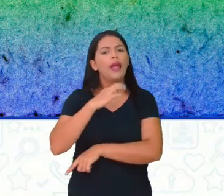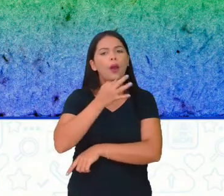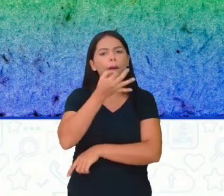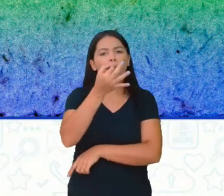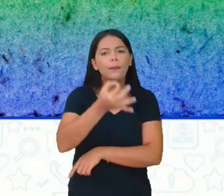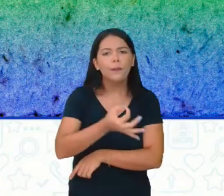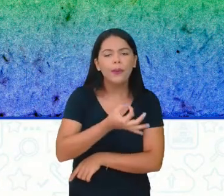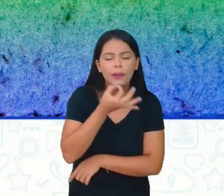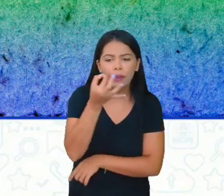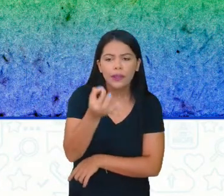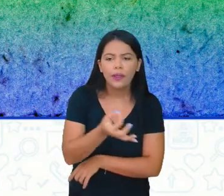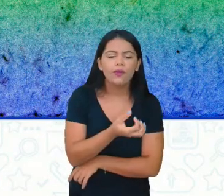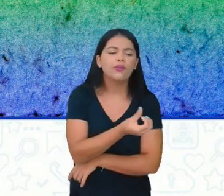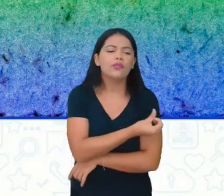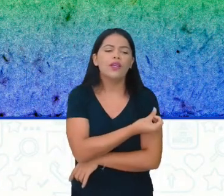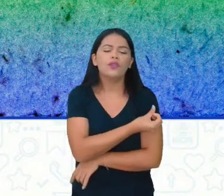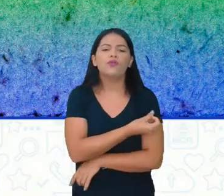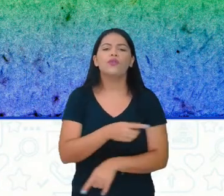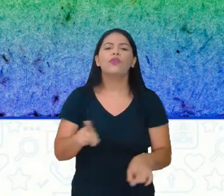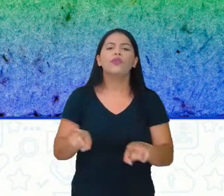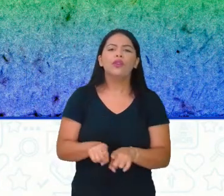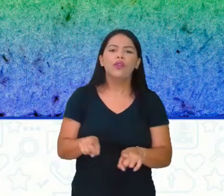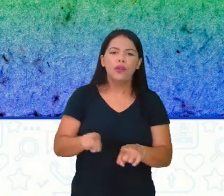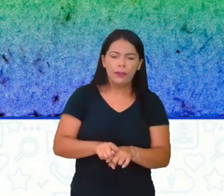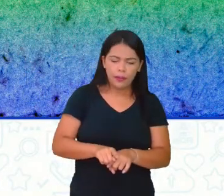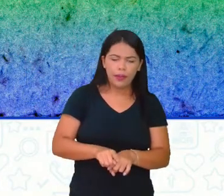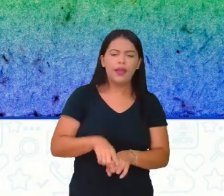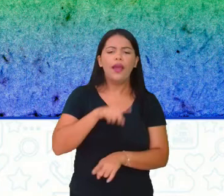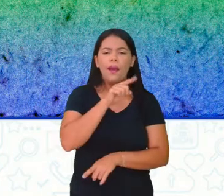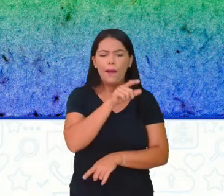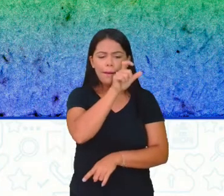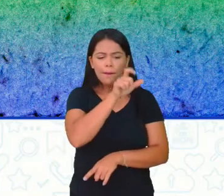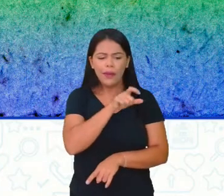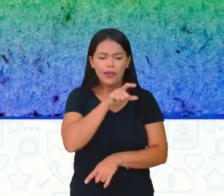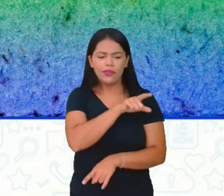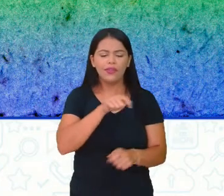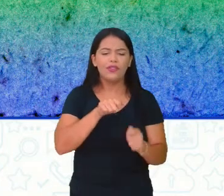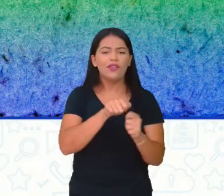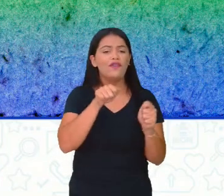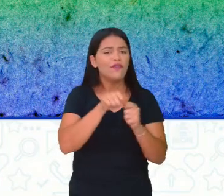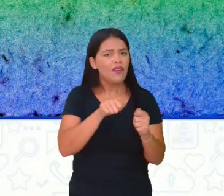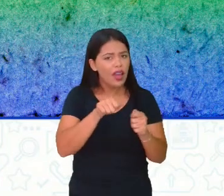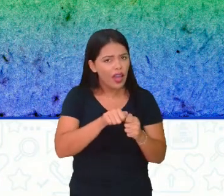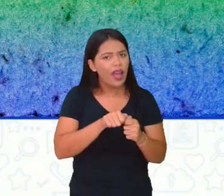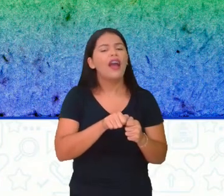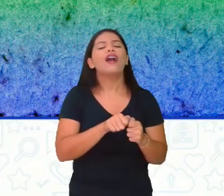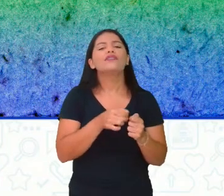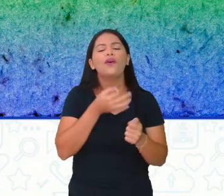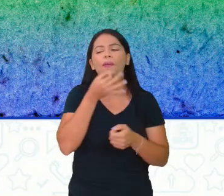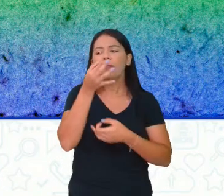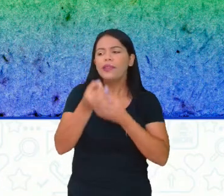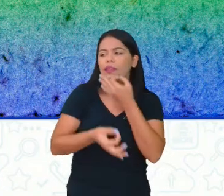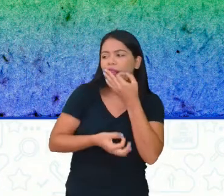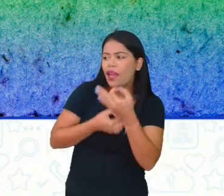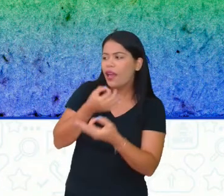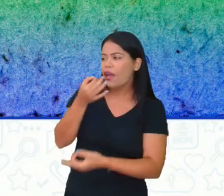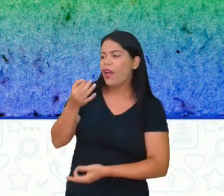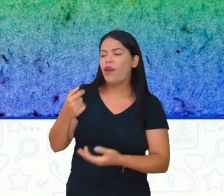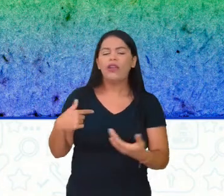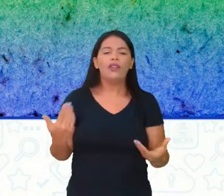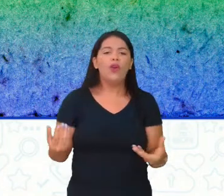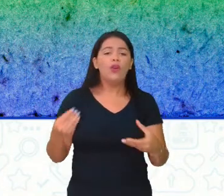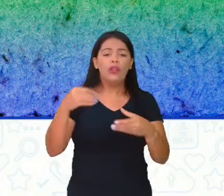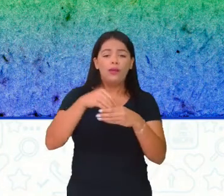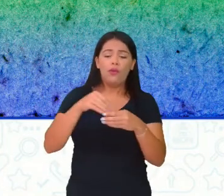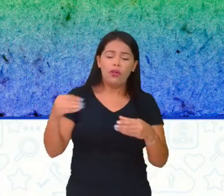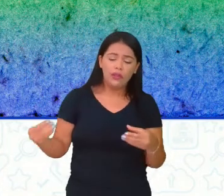ano também são formadores de opiniões. E aí trazer para a sala de aula